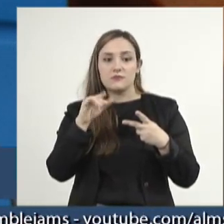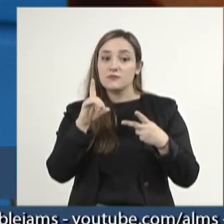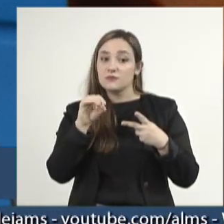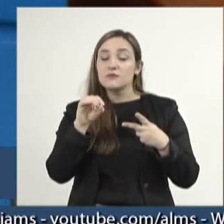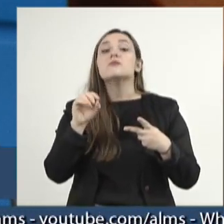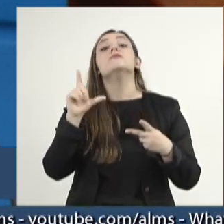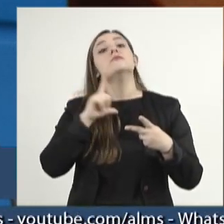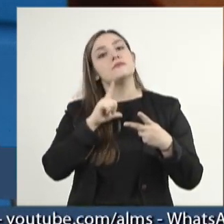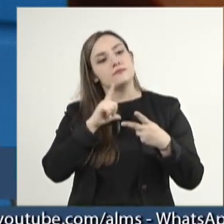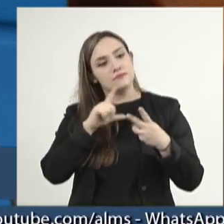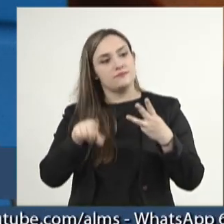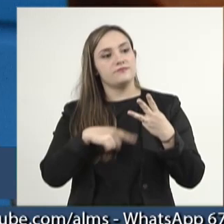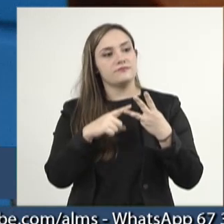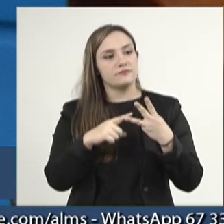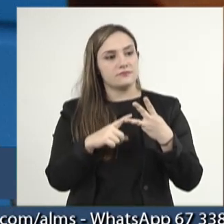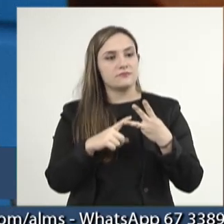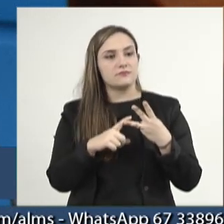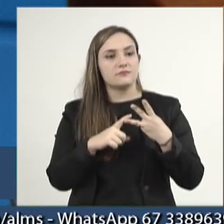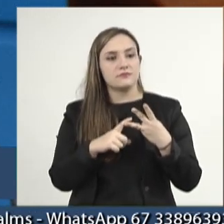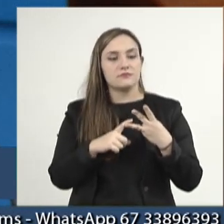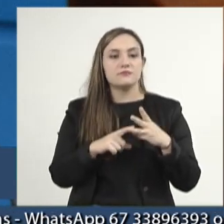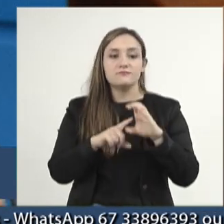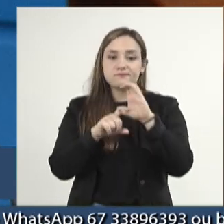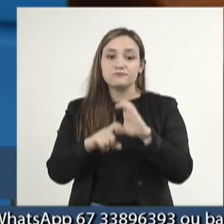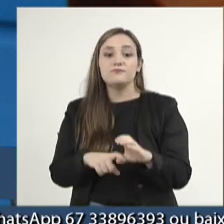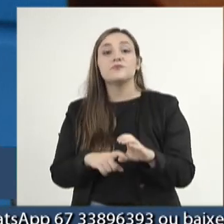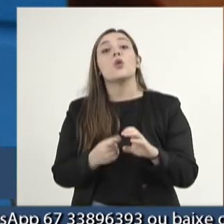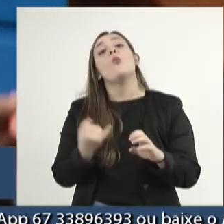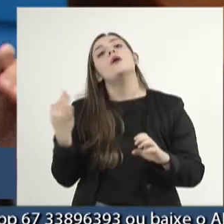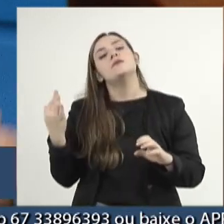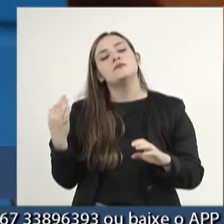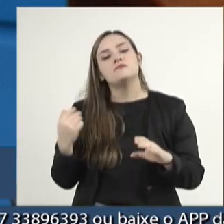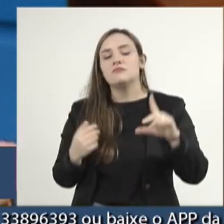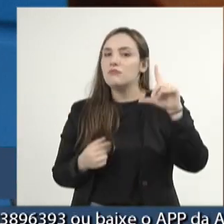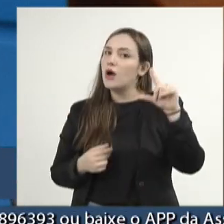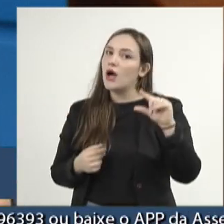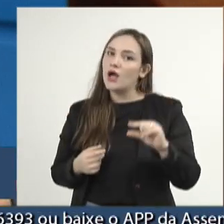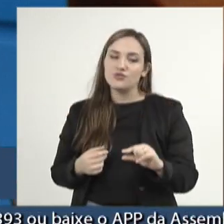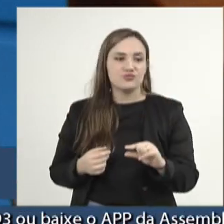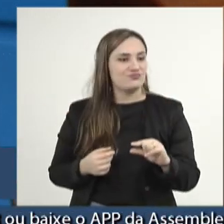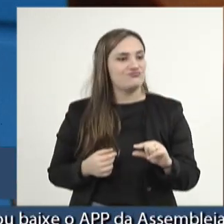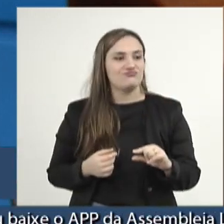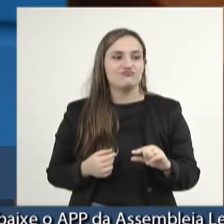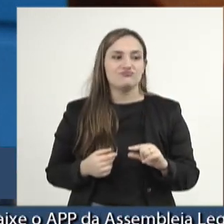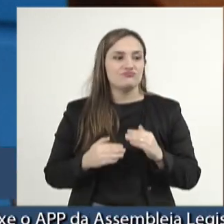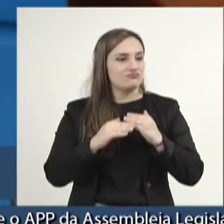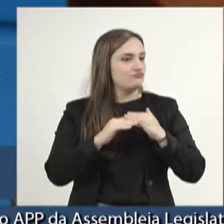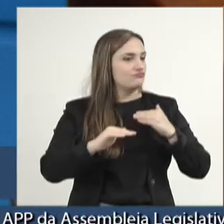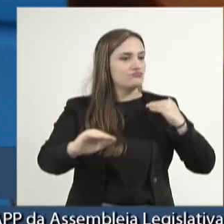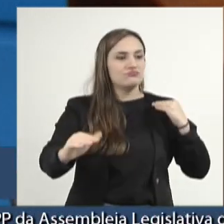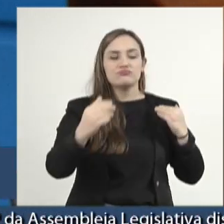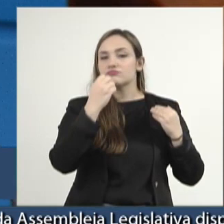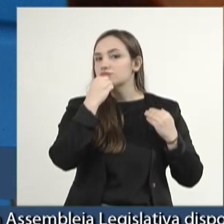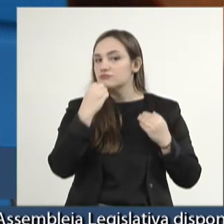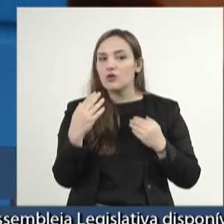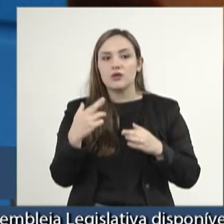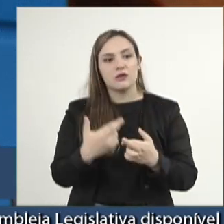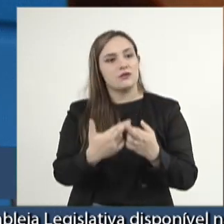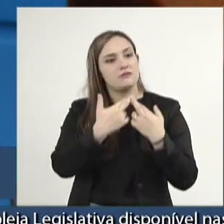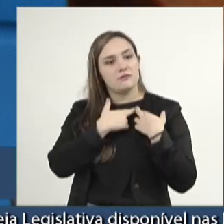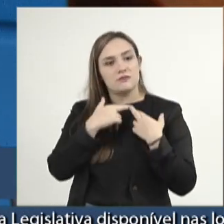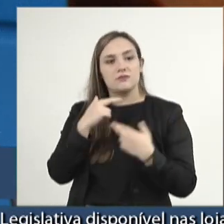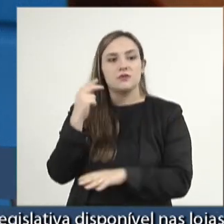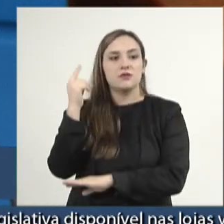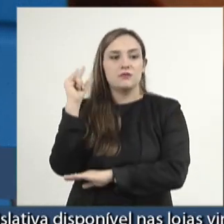superavitário, e, em terceiro, endividamento, que está absolutamente em linha com a boa